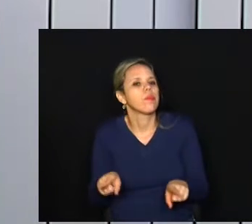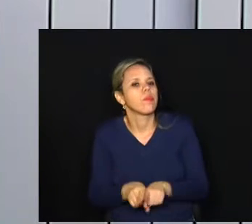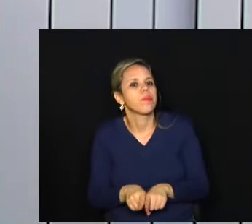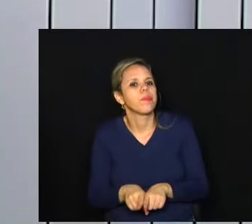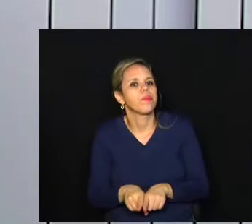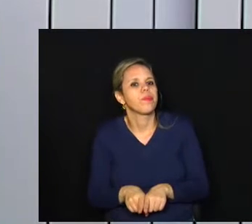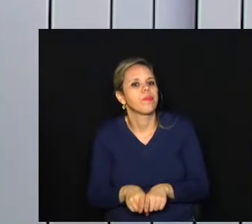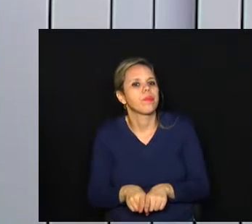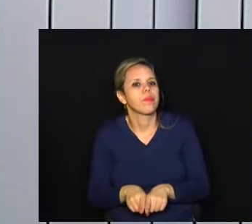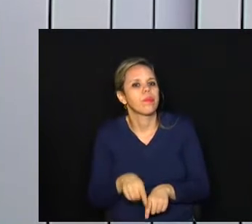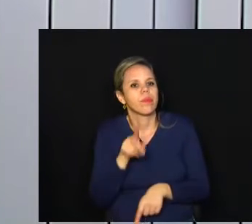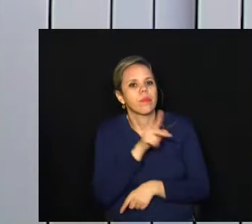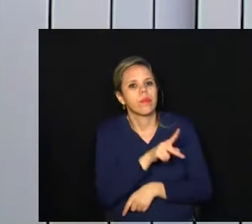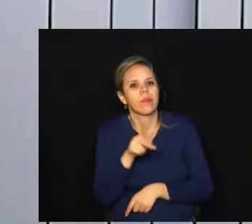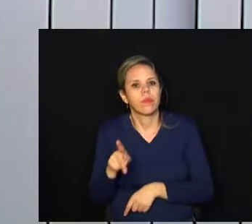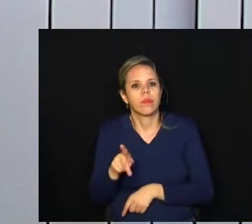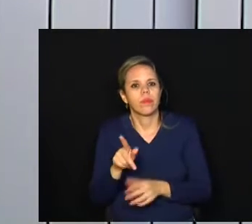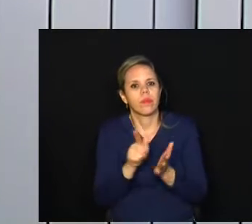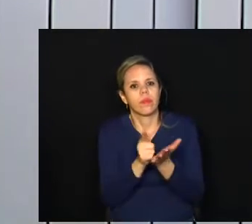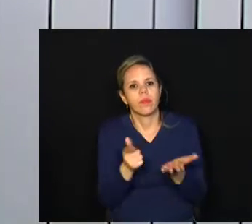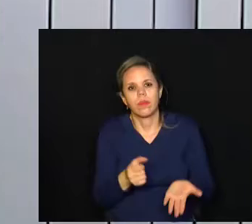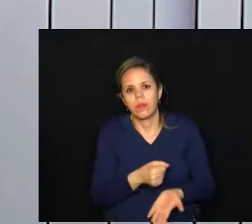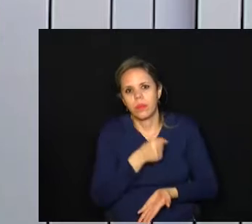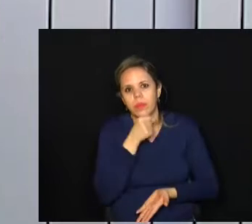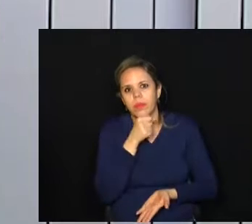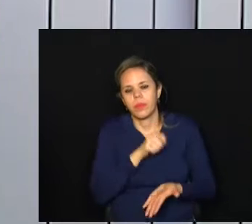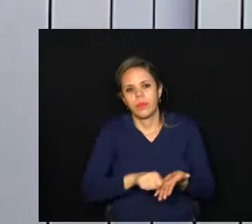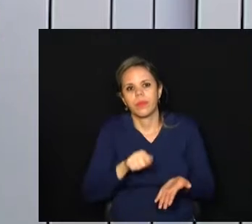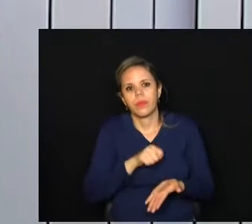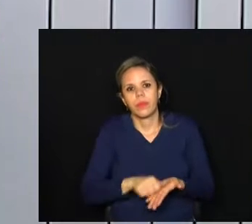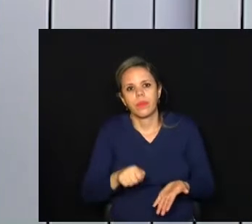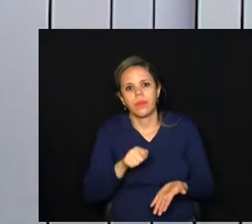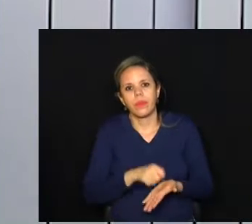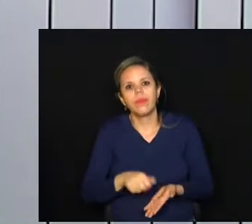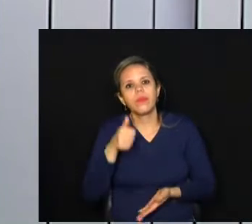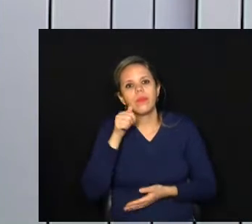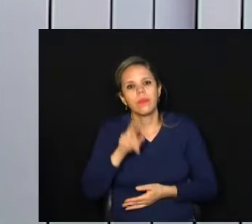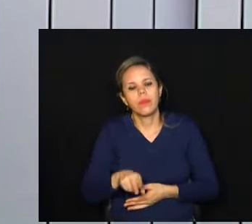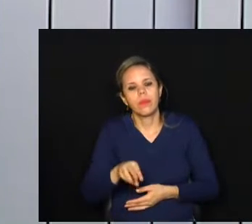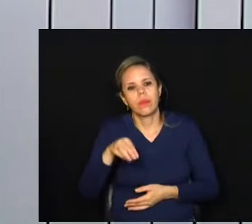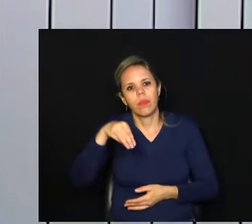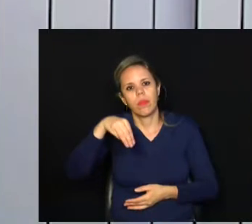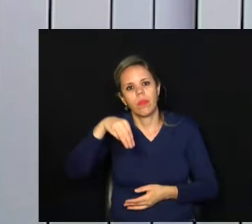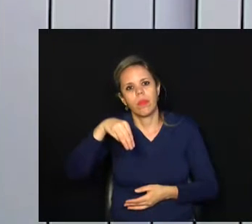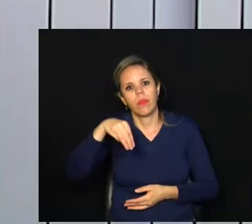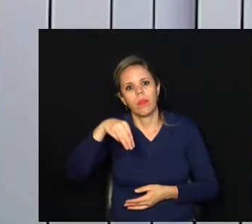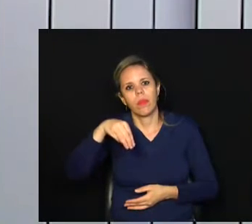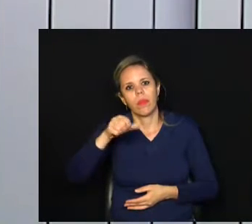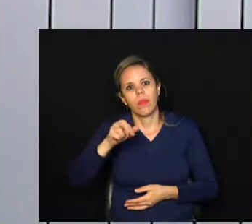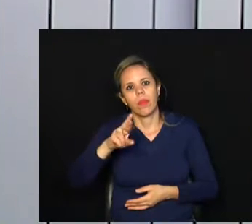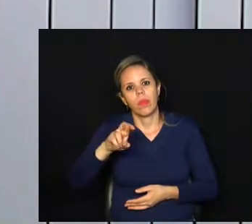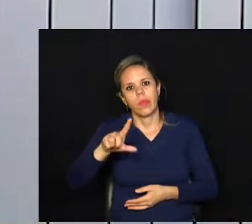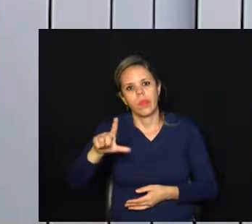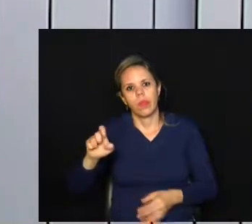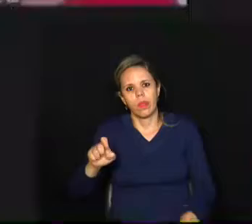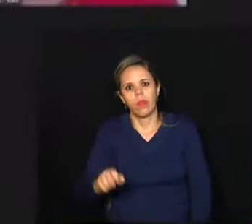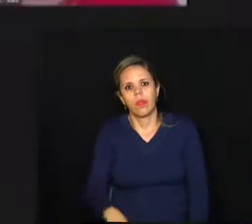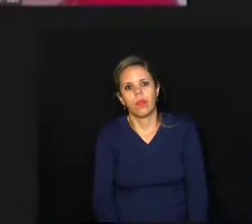foi a educadora, jornalista, escritora e irmã de Marielle Franco, a Aniele